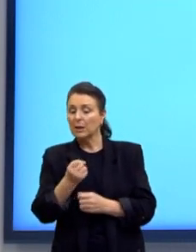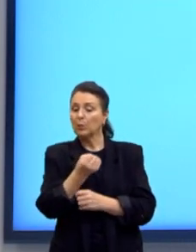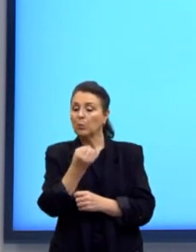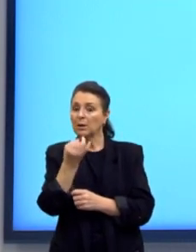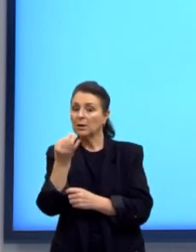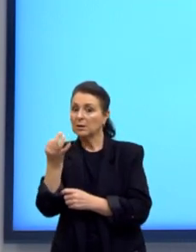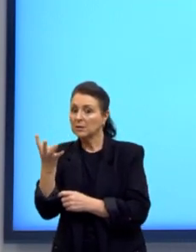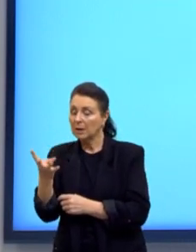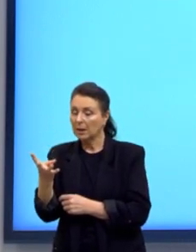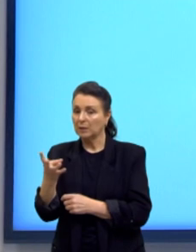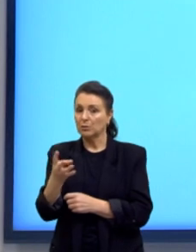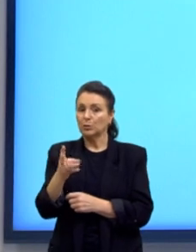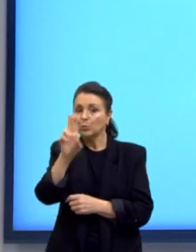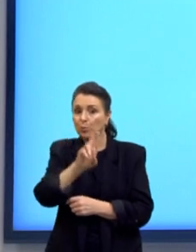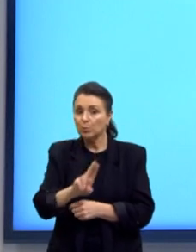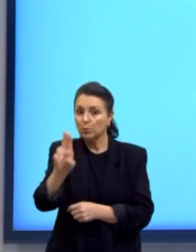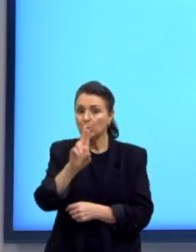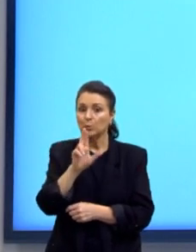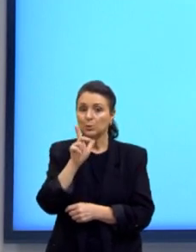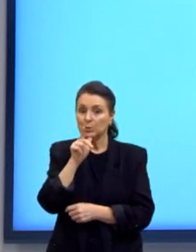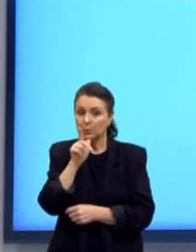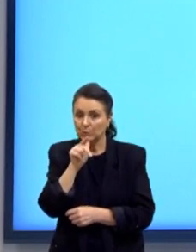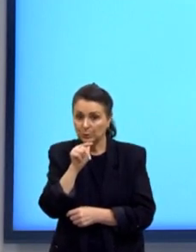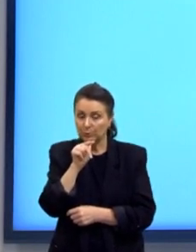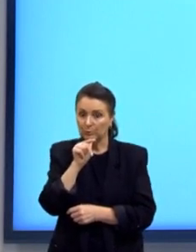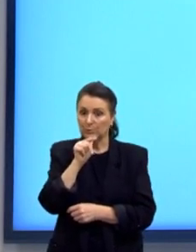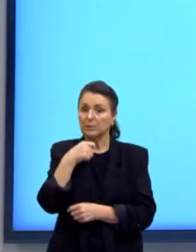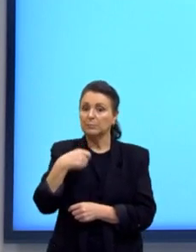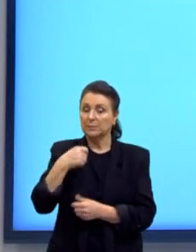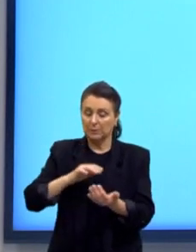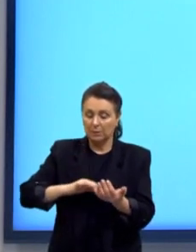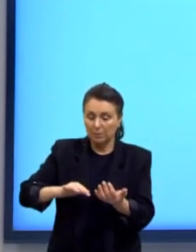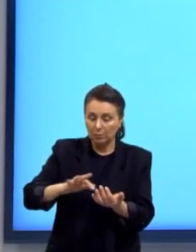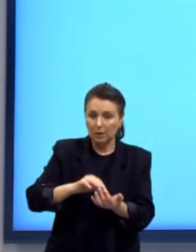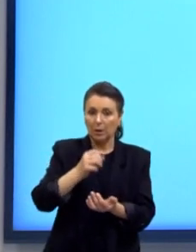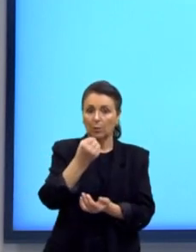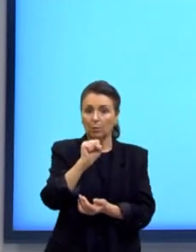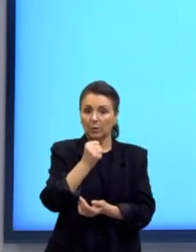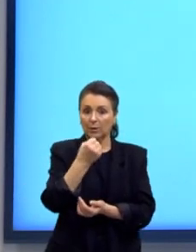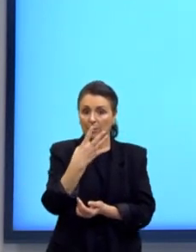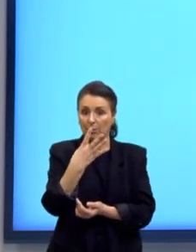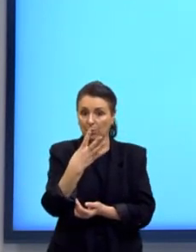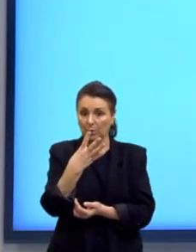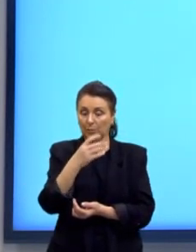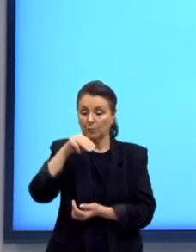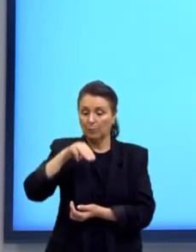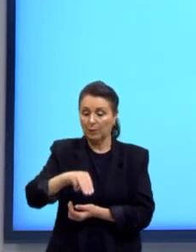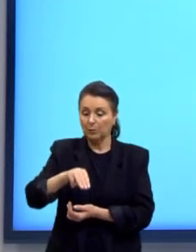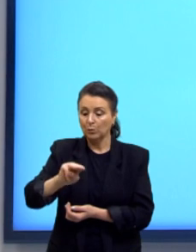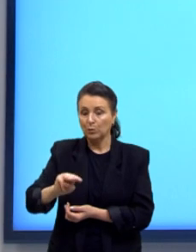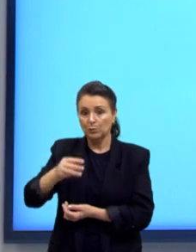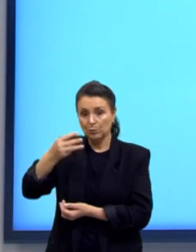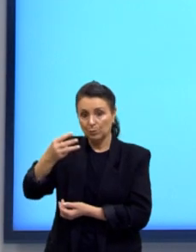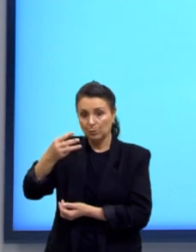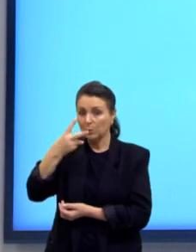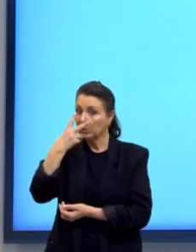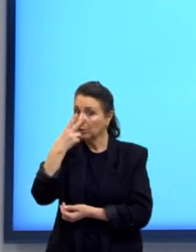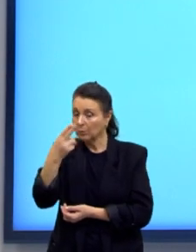quantidade né o consumo ali que nós vamos calcular então o volume de 84 metros cúbicos